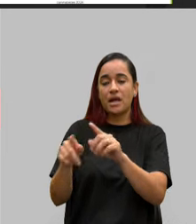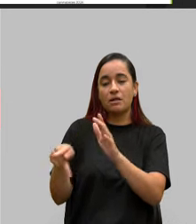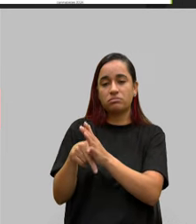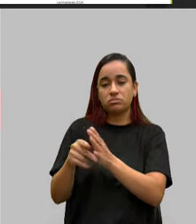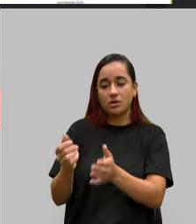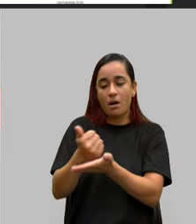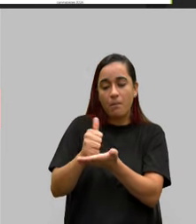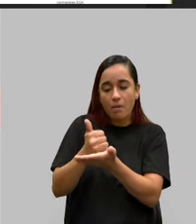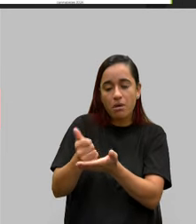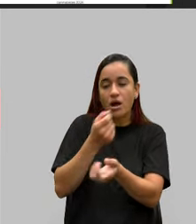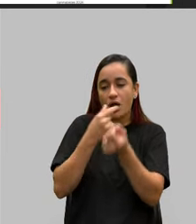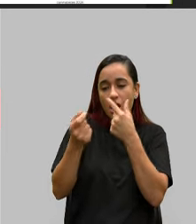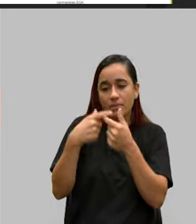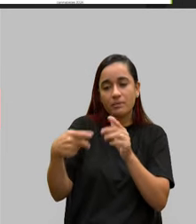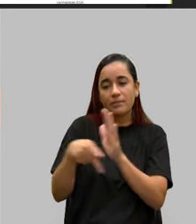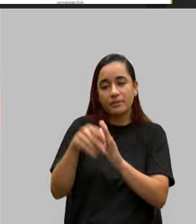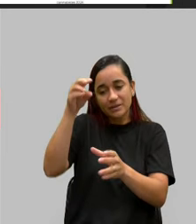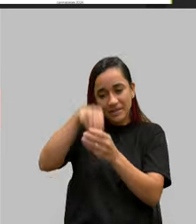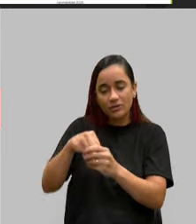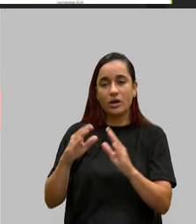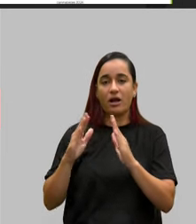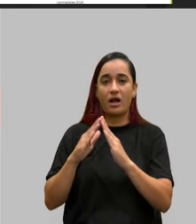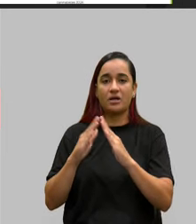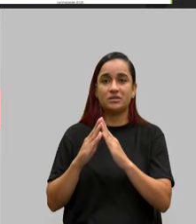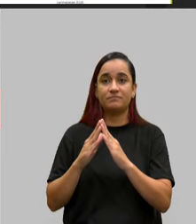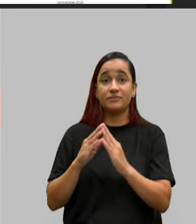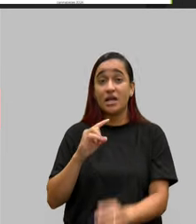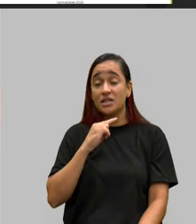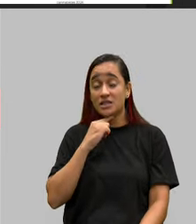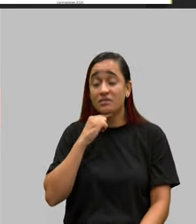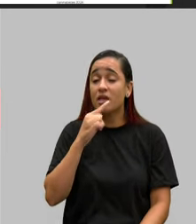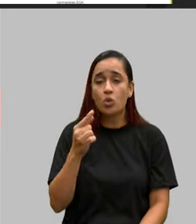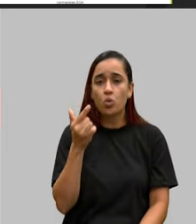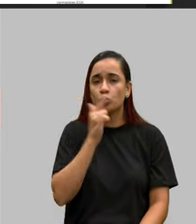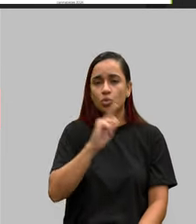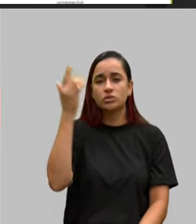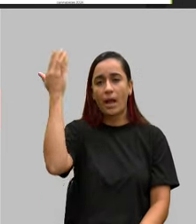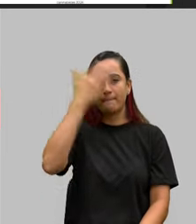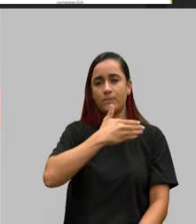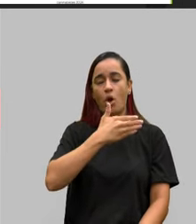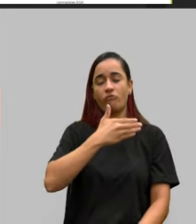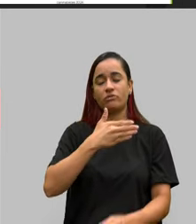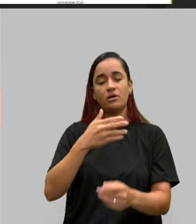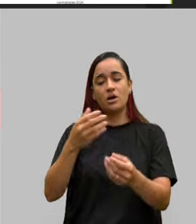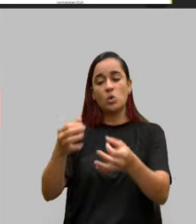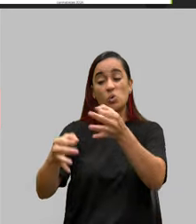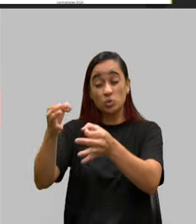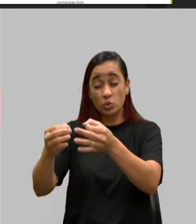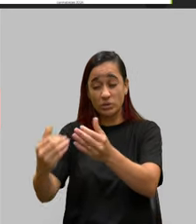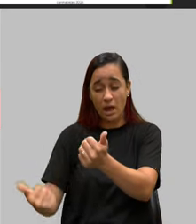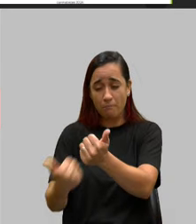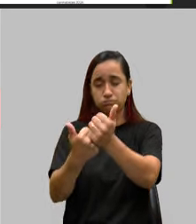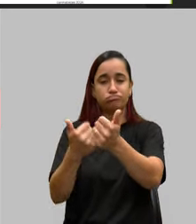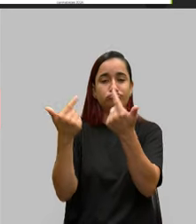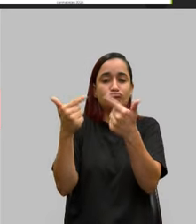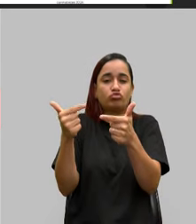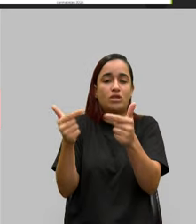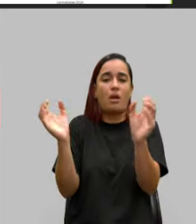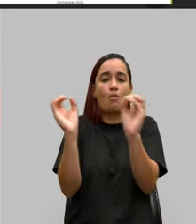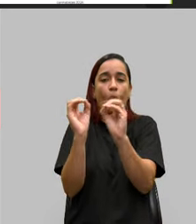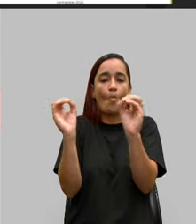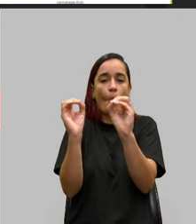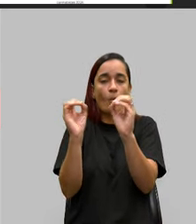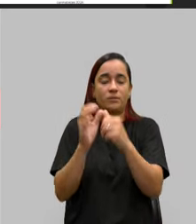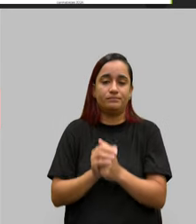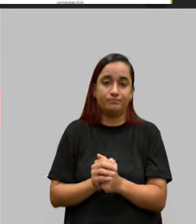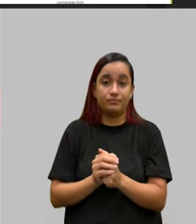farmacêutico ativo nenhuma delas tem garantia plena do Poder Judiciário nenhuma delas tem garantia plena de